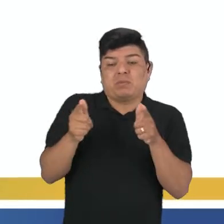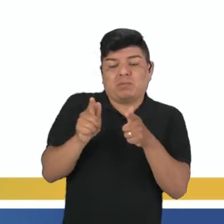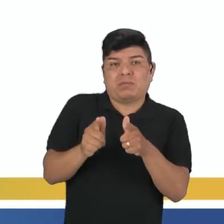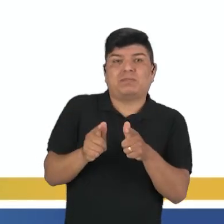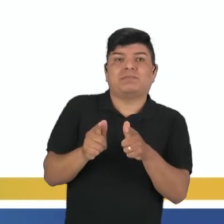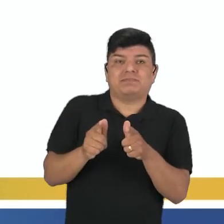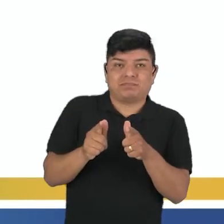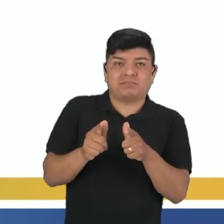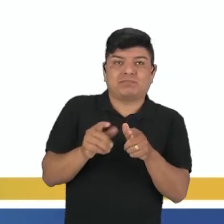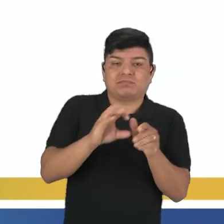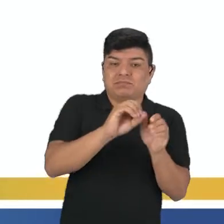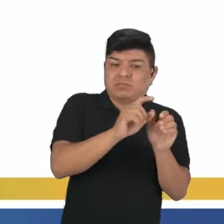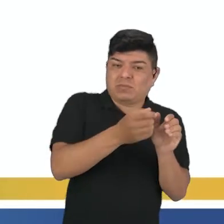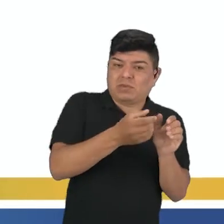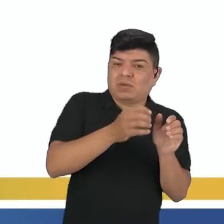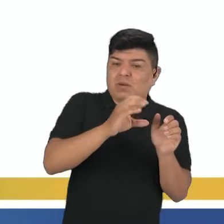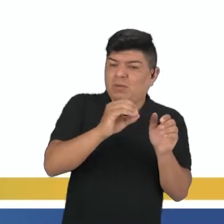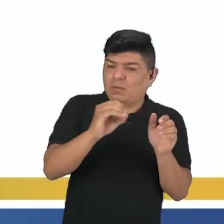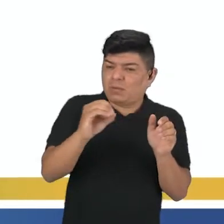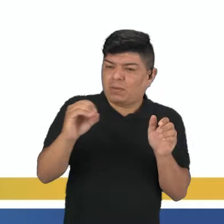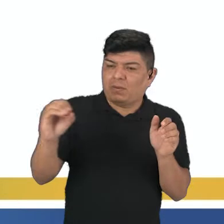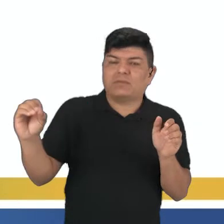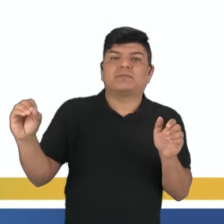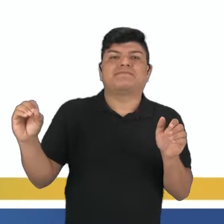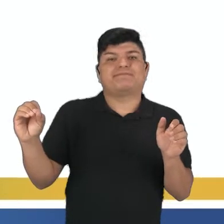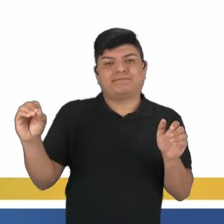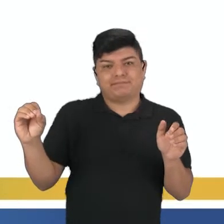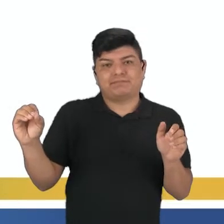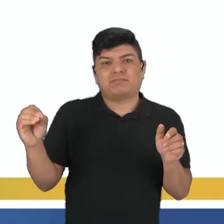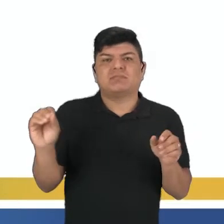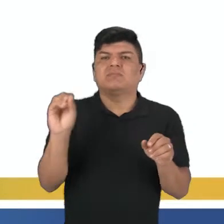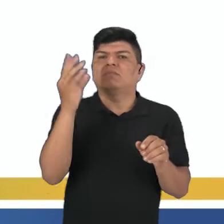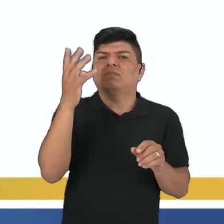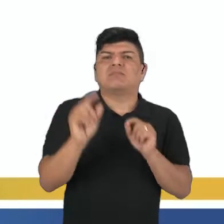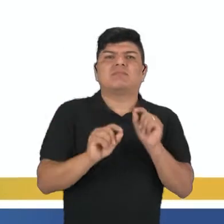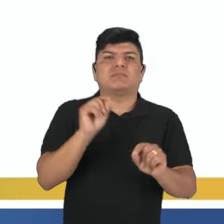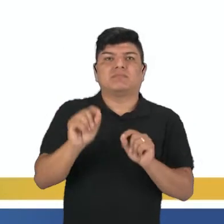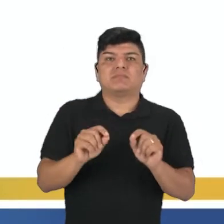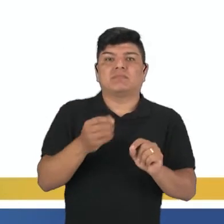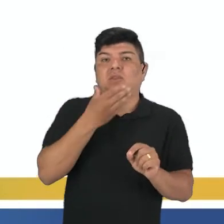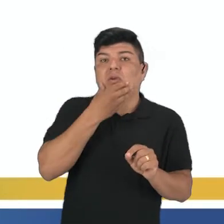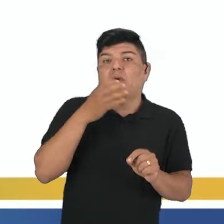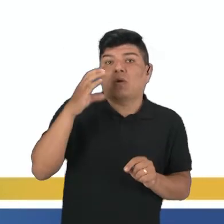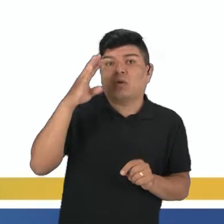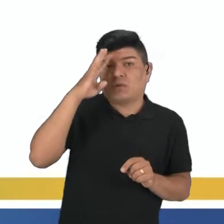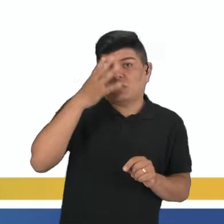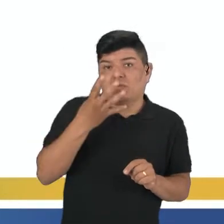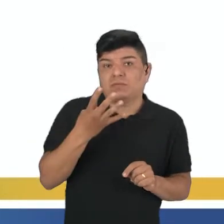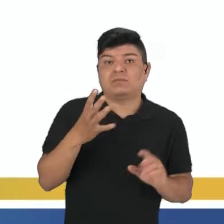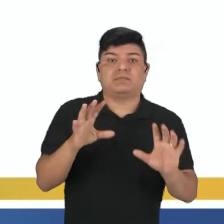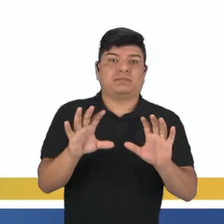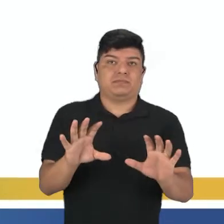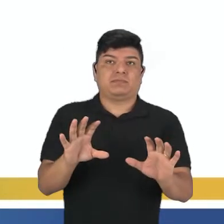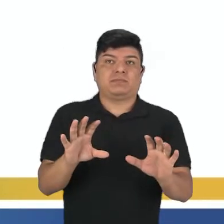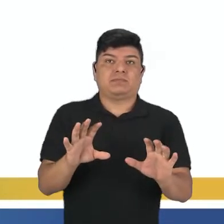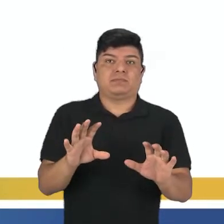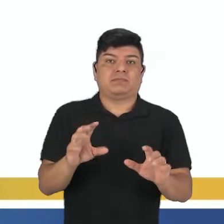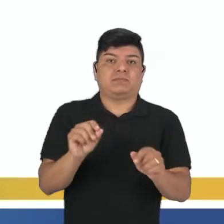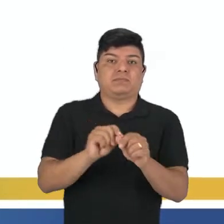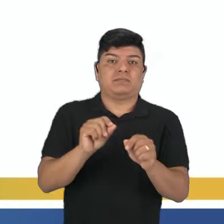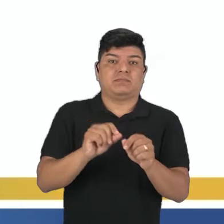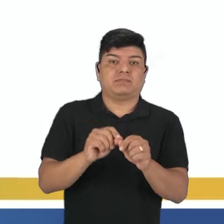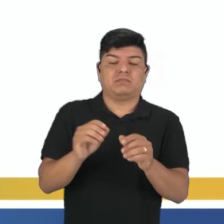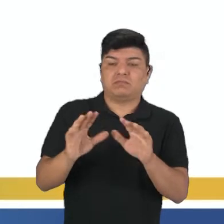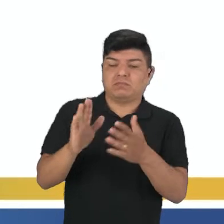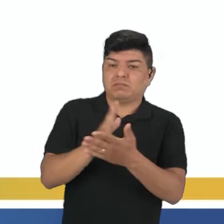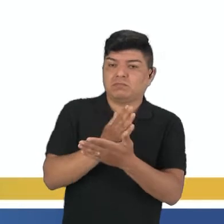esse número, da sua ordem de grandeza, melhor dizendo. Então, o que aconteceu? Os cientistas decidiram, então, criar algum tipo